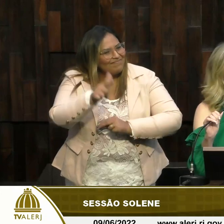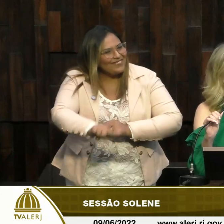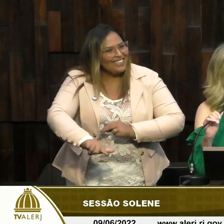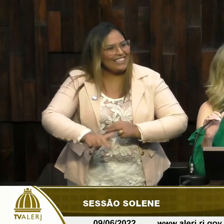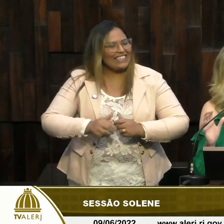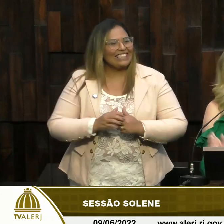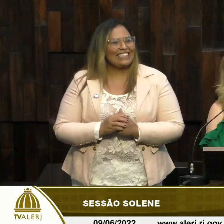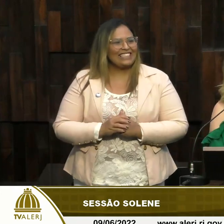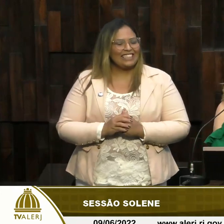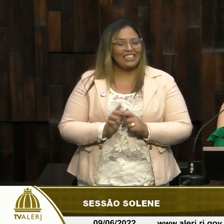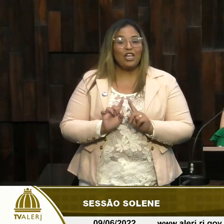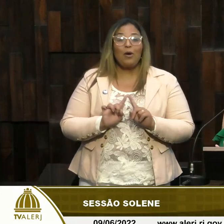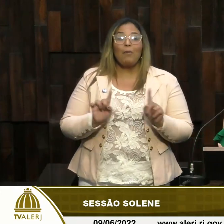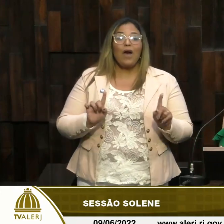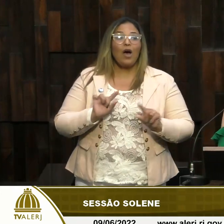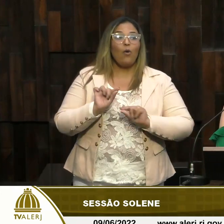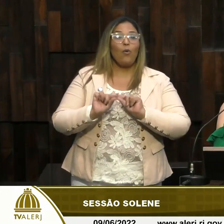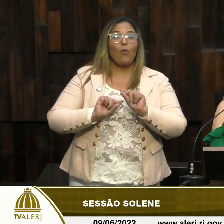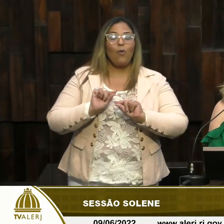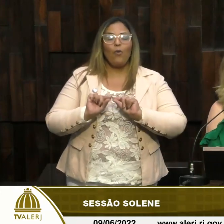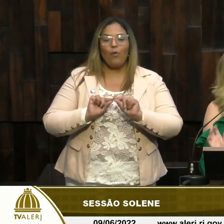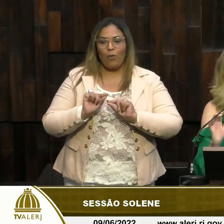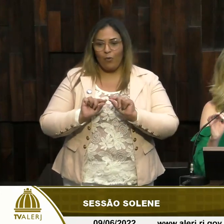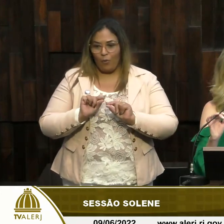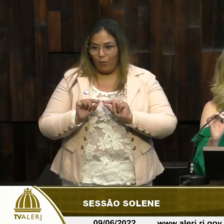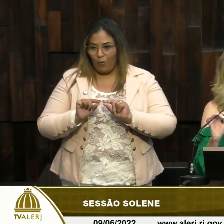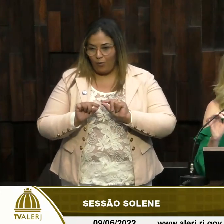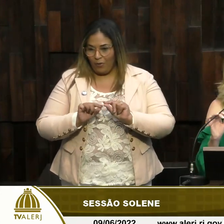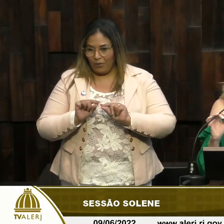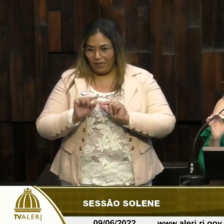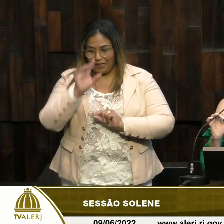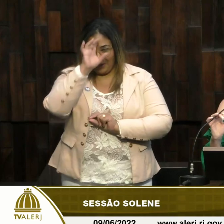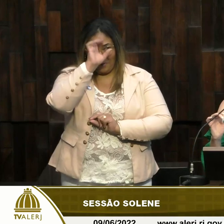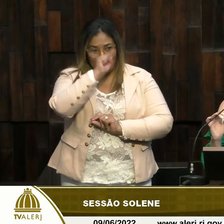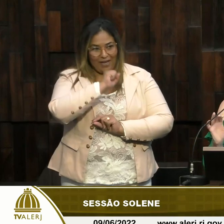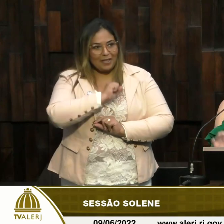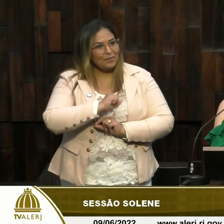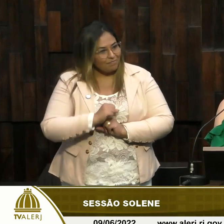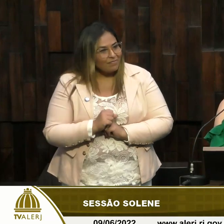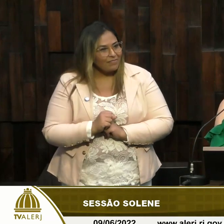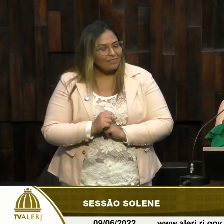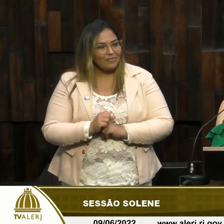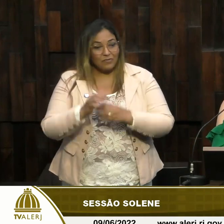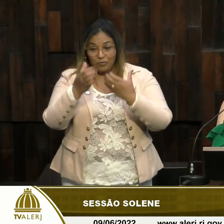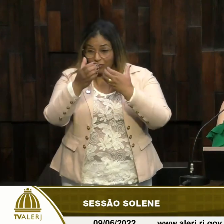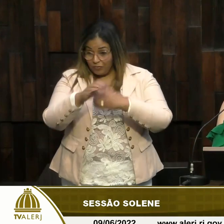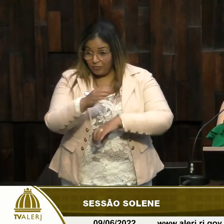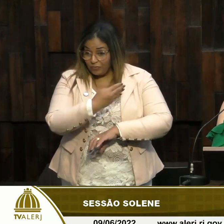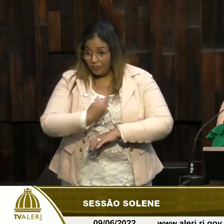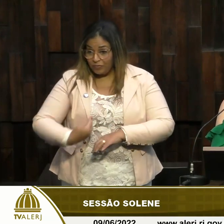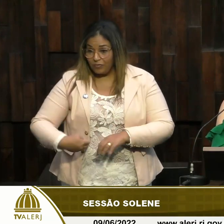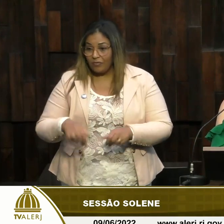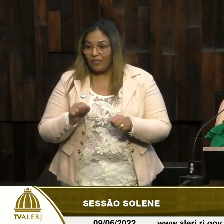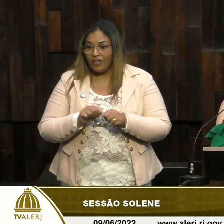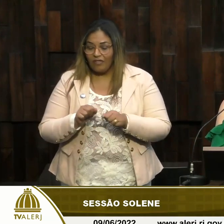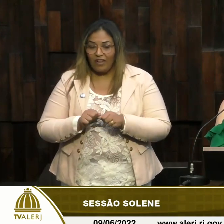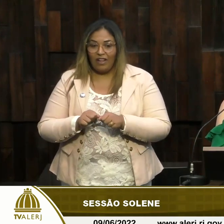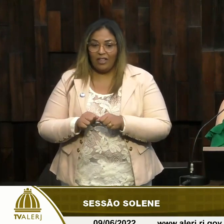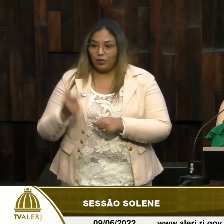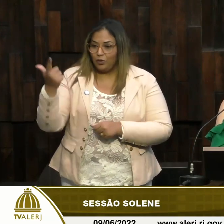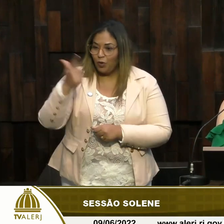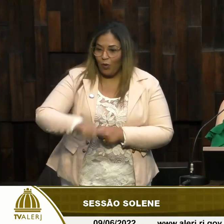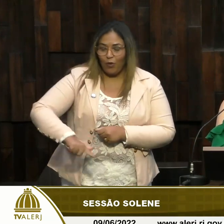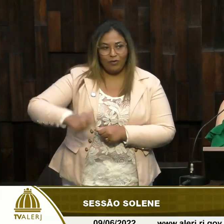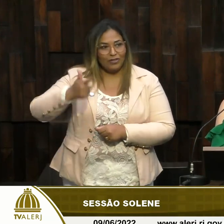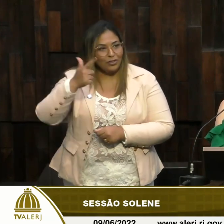Mas qual é a lição que eu tiro disso? Concurso público se faz até passar.